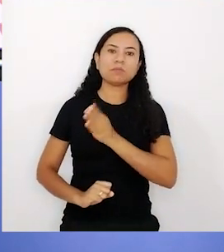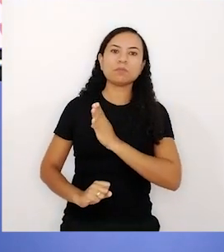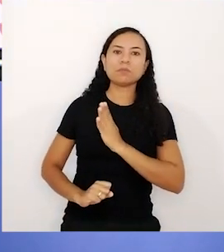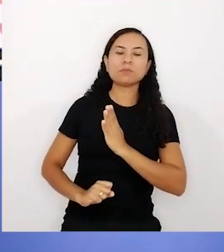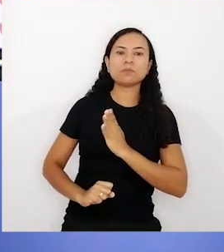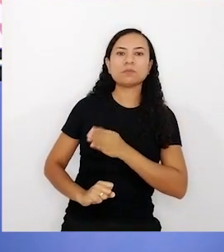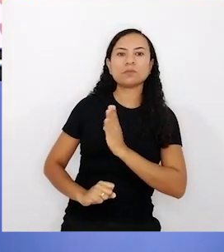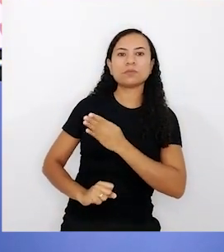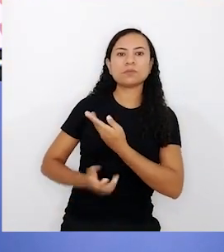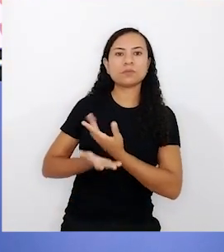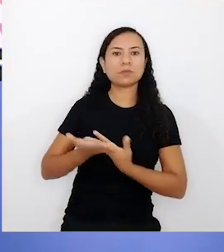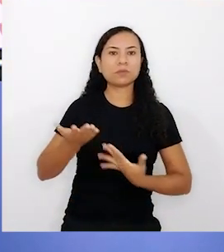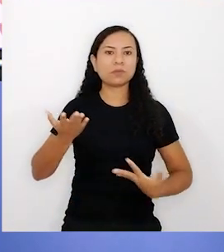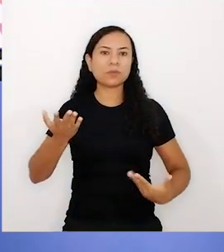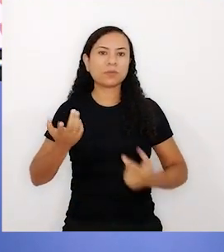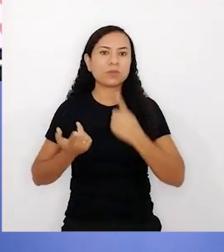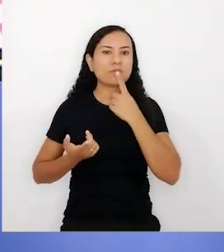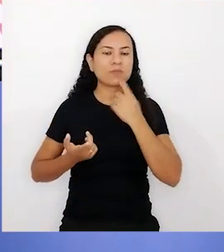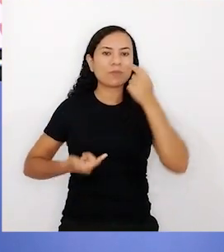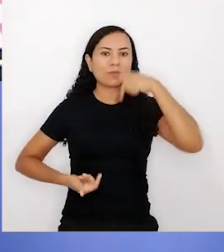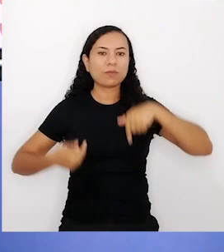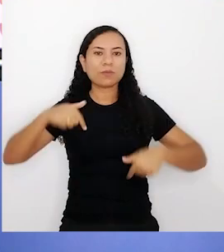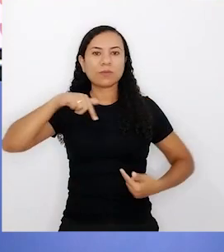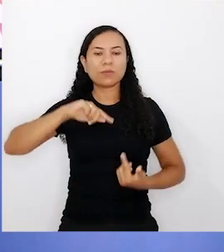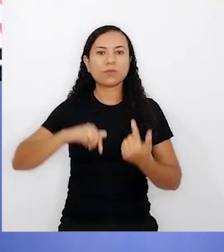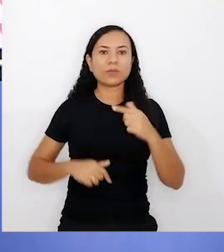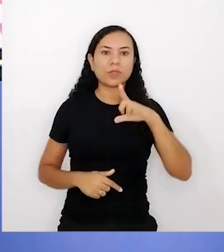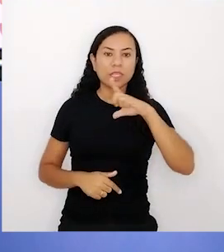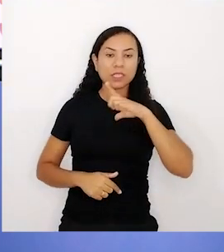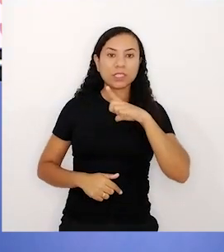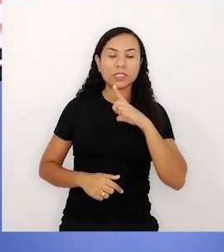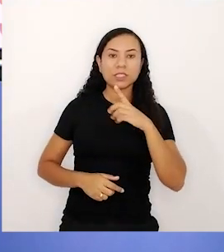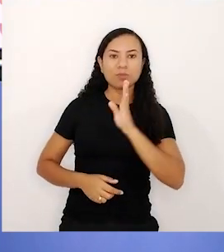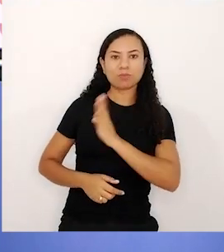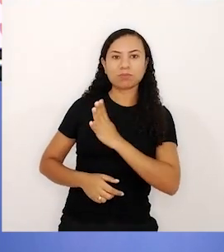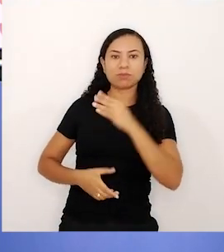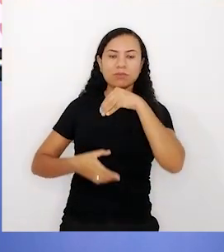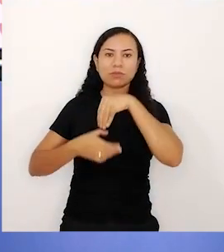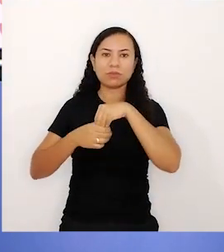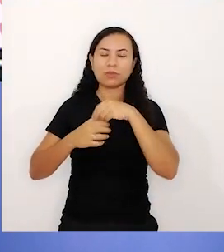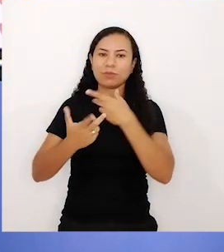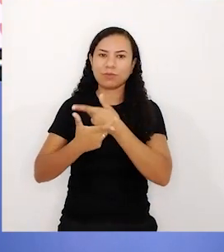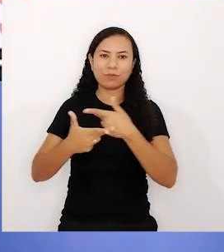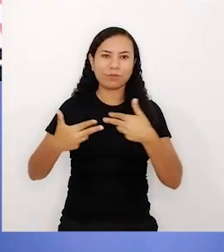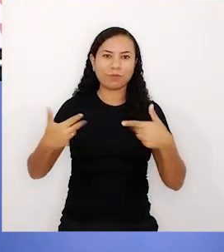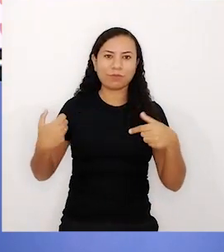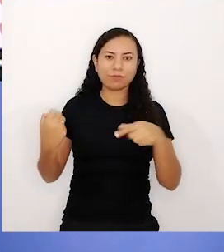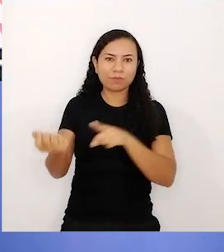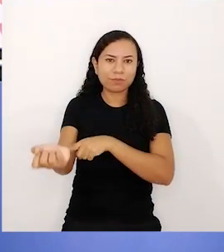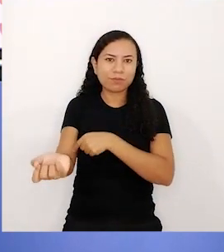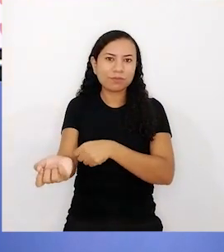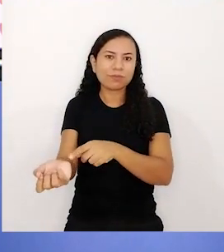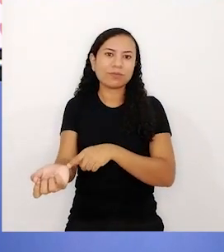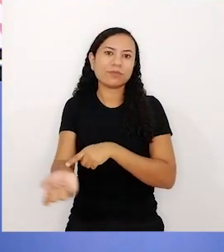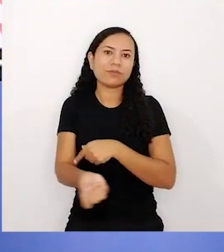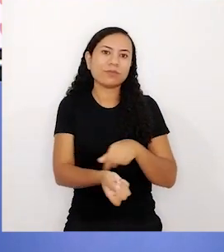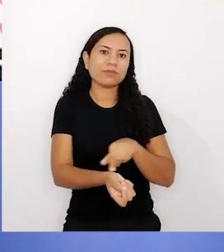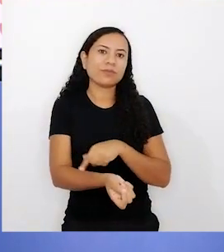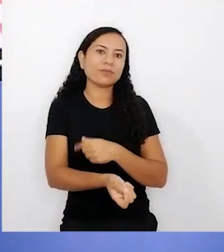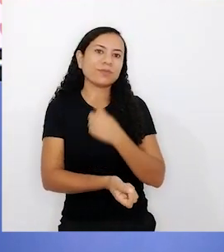é formado pelo coração e uma grande quantidade de vasos sanguíneos. Esses vasos podem